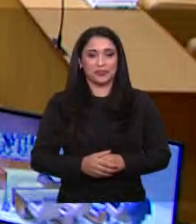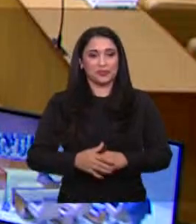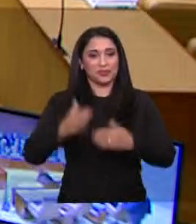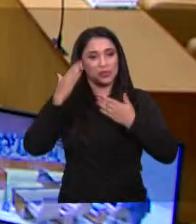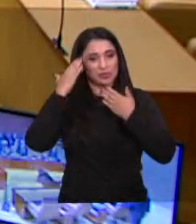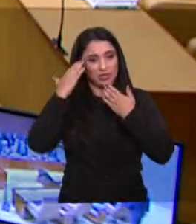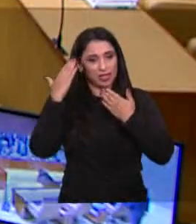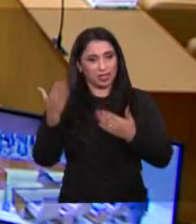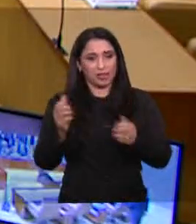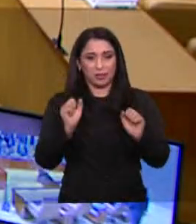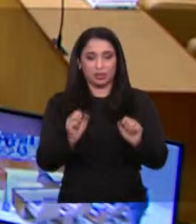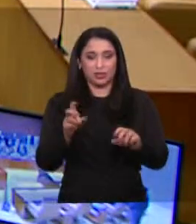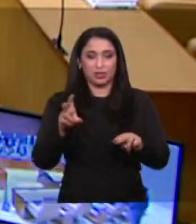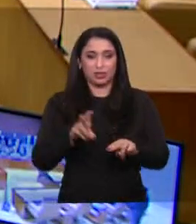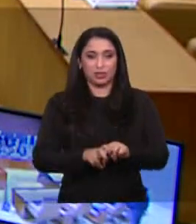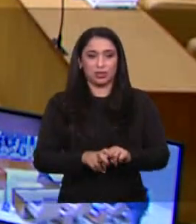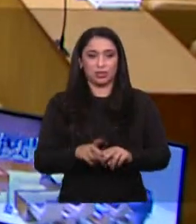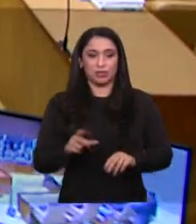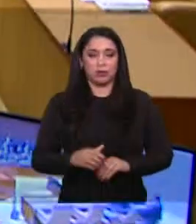podemos nos sentar.